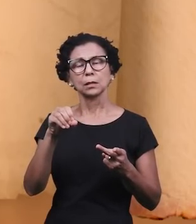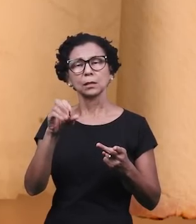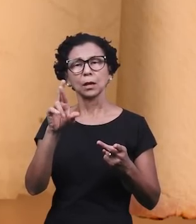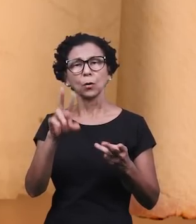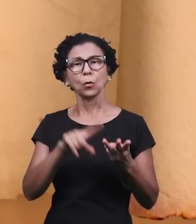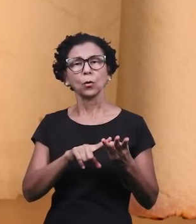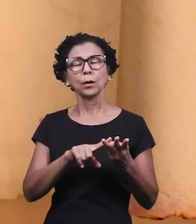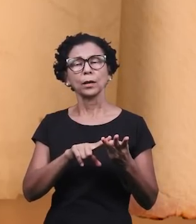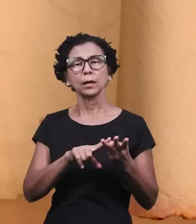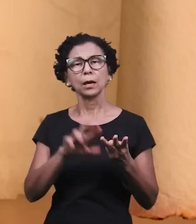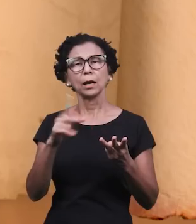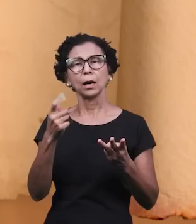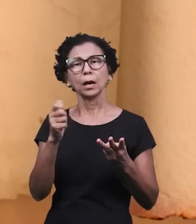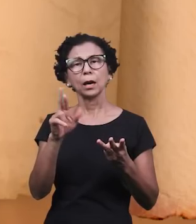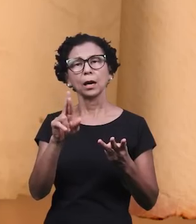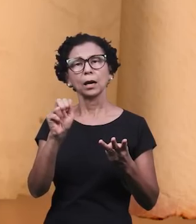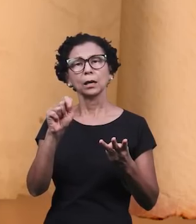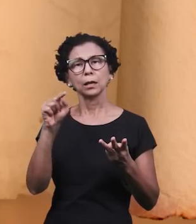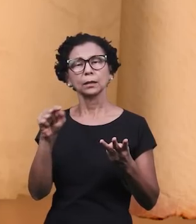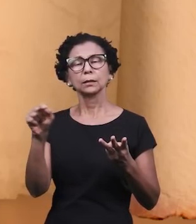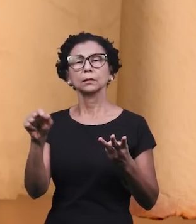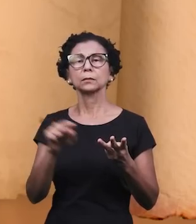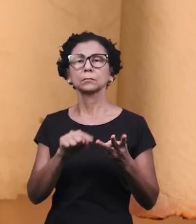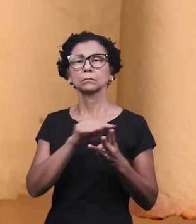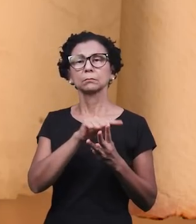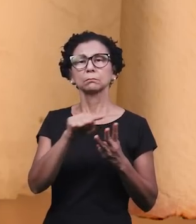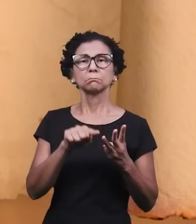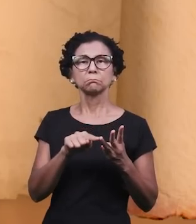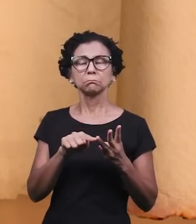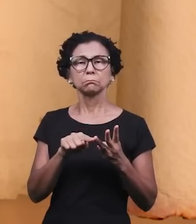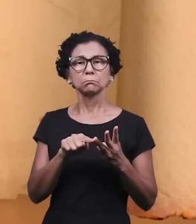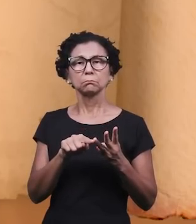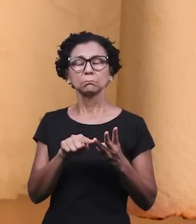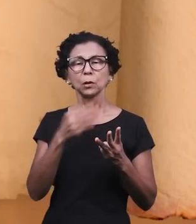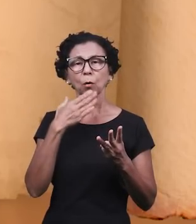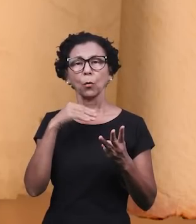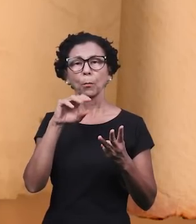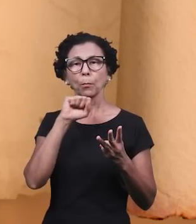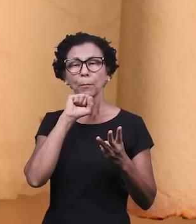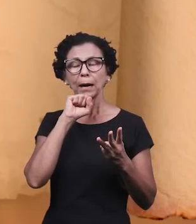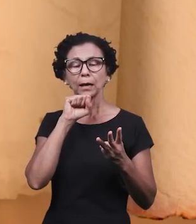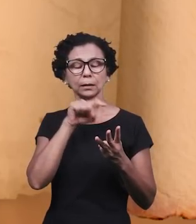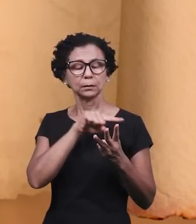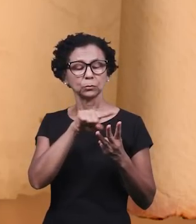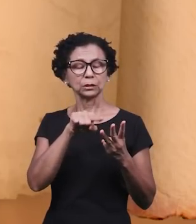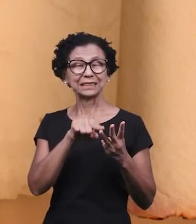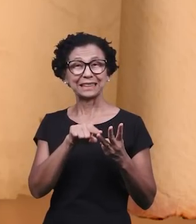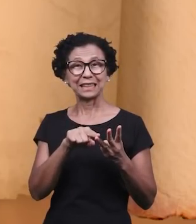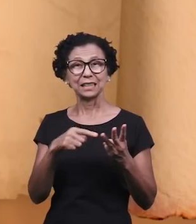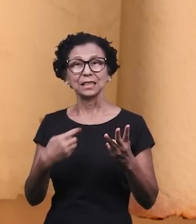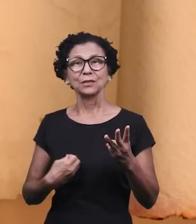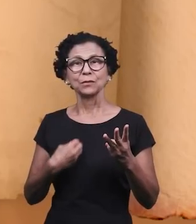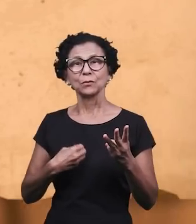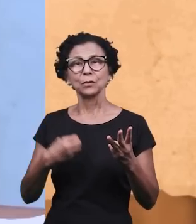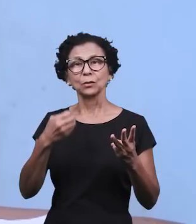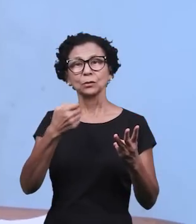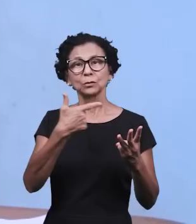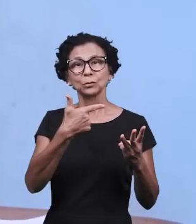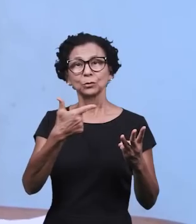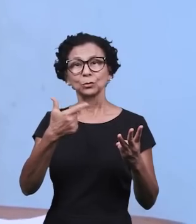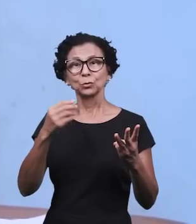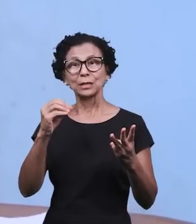olha, ninguém toca nele, hein? Porque ele ali é meu servo que vai fazer toda a minha vontade. Quando nós estamos na presença